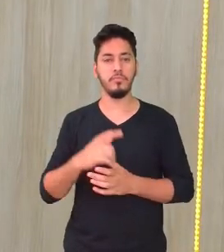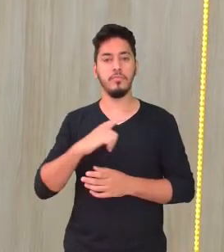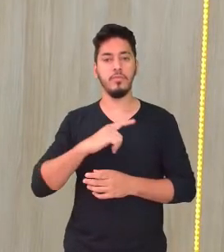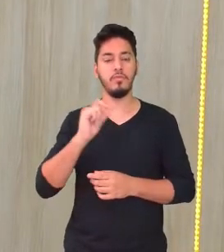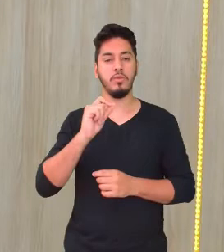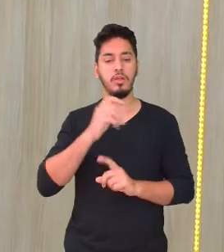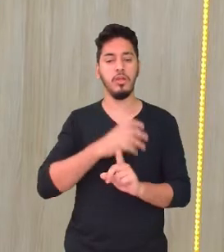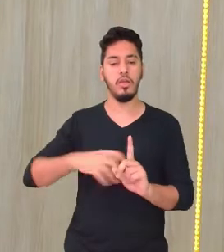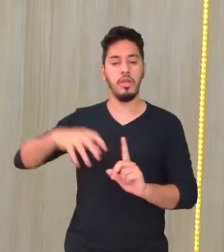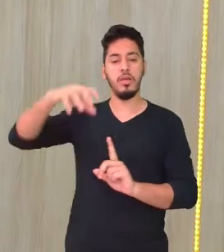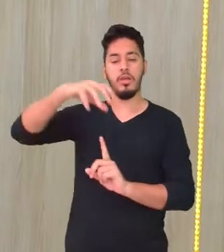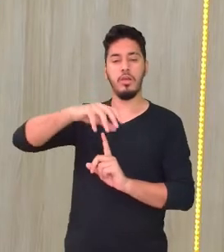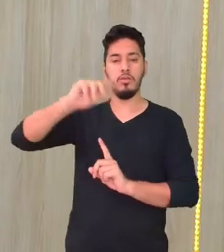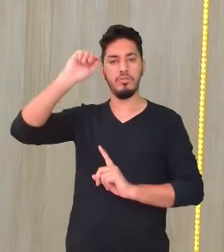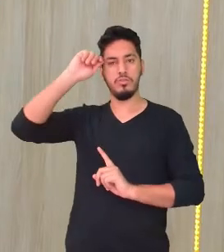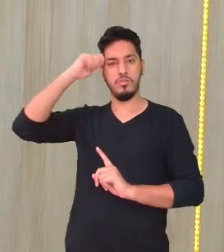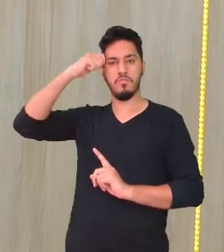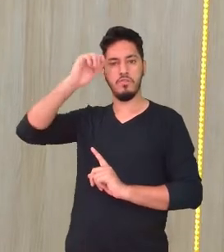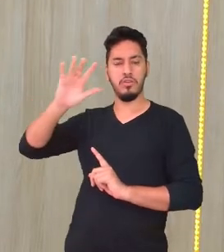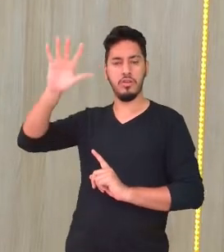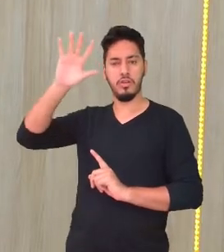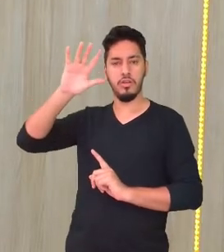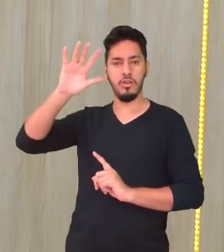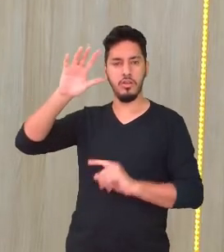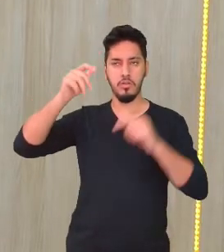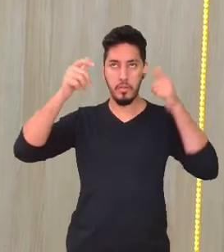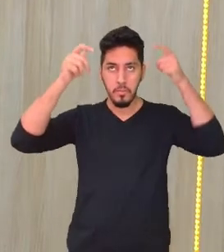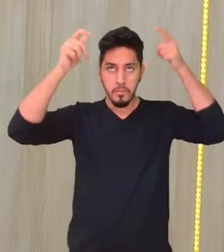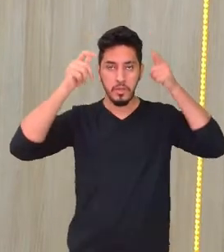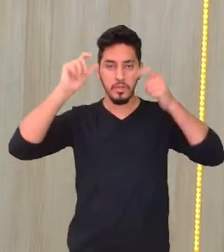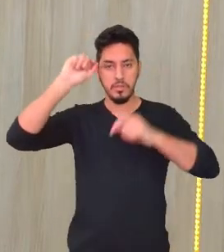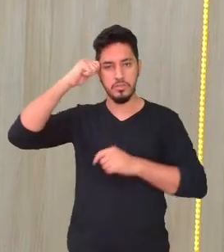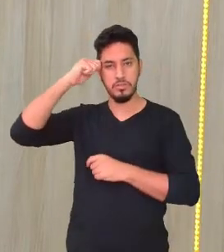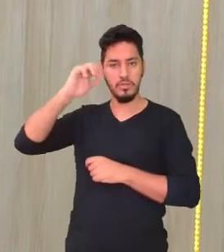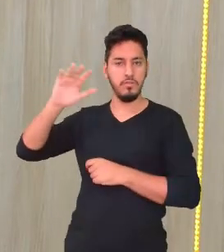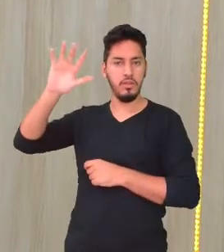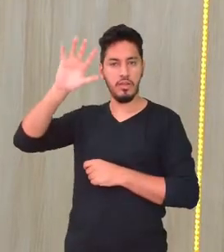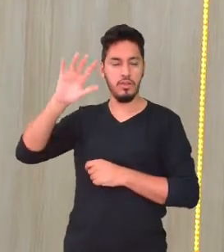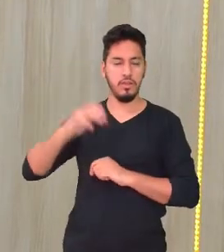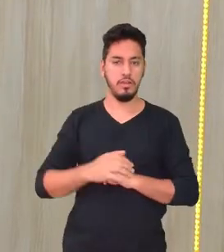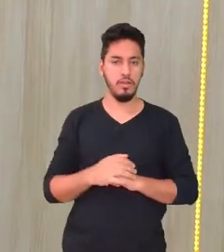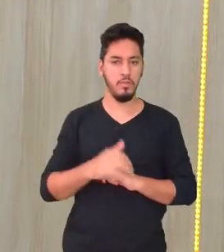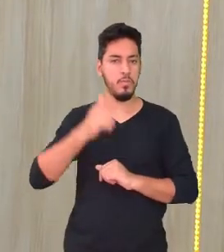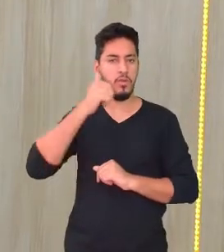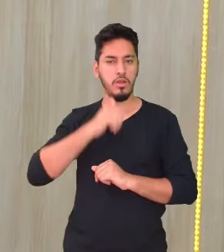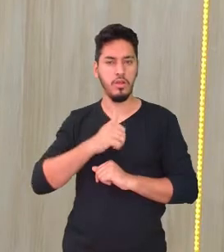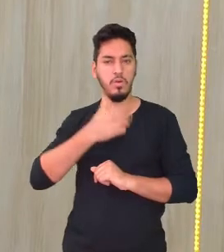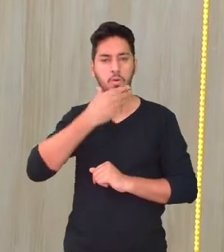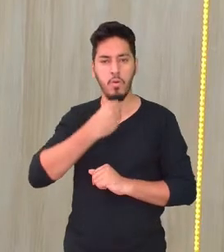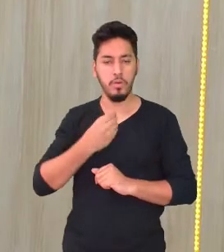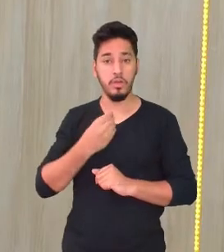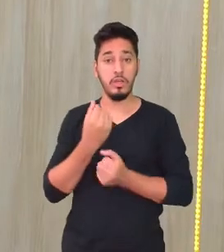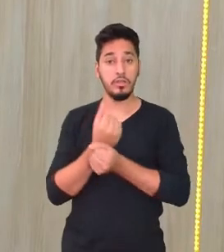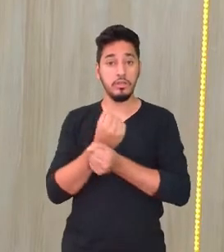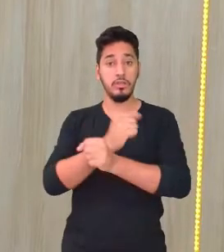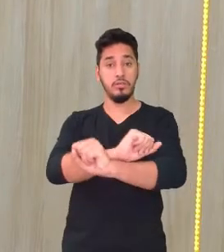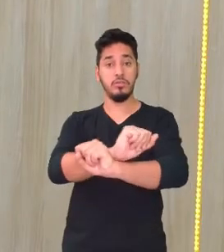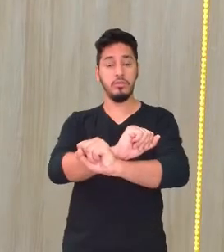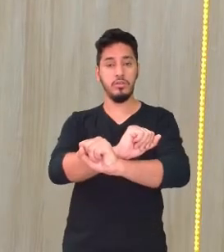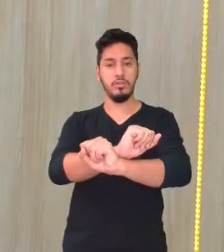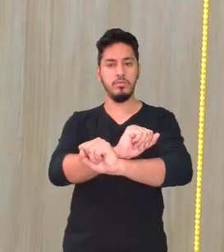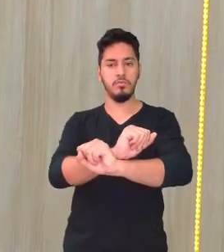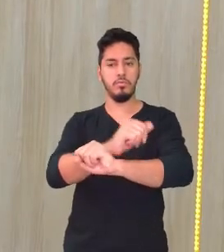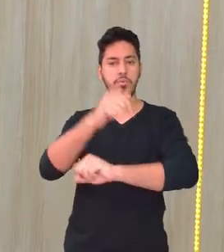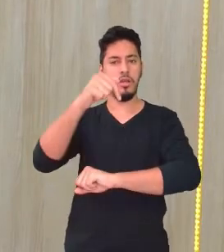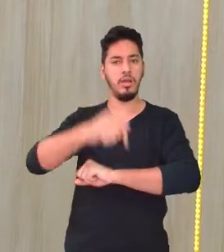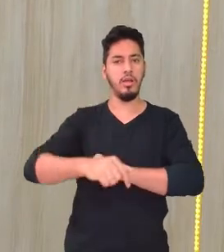reis africanos, né, de príncipes, princesas, de nações africanas que foram escravizados, escravizadas,